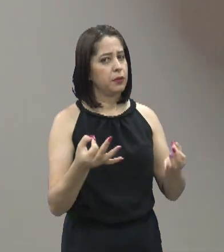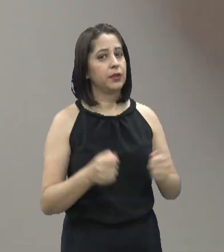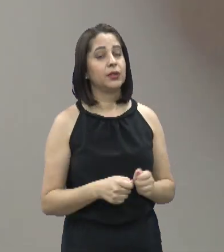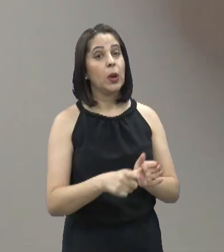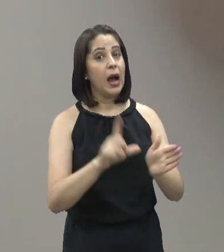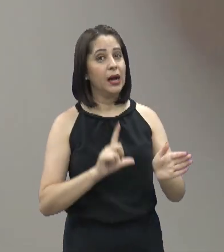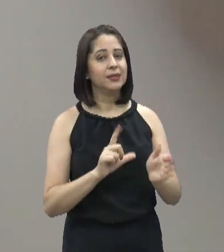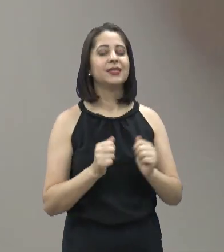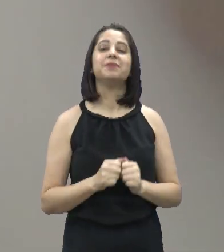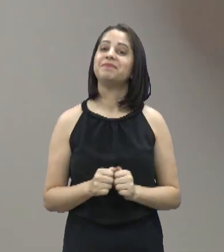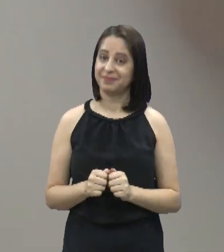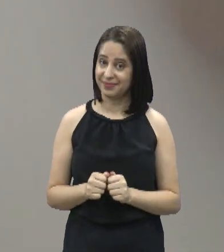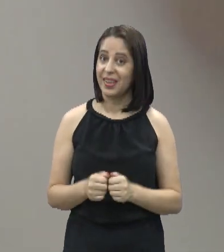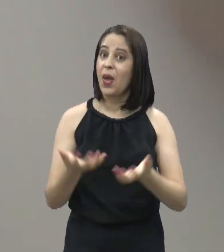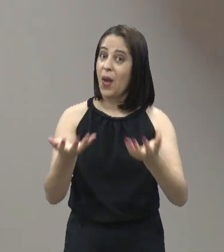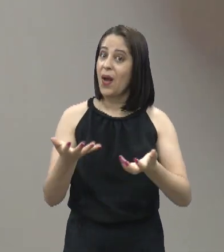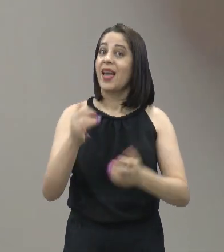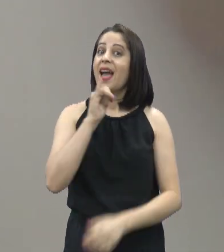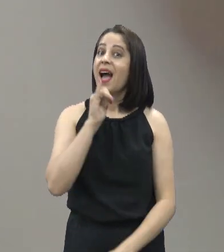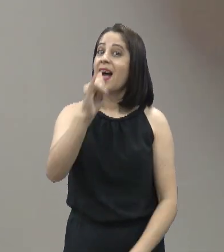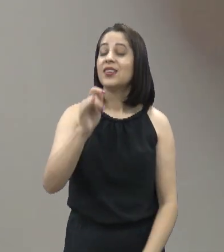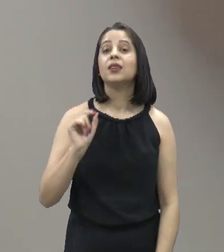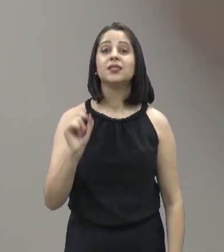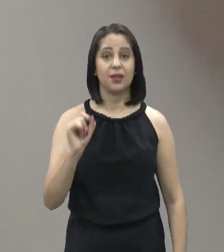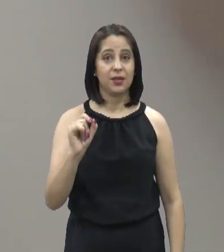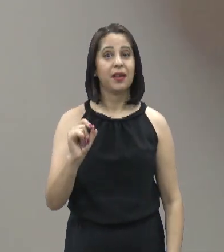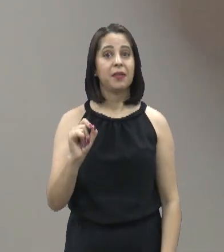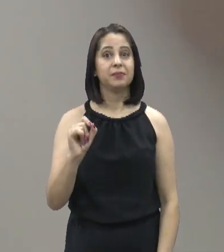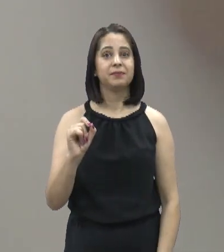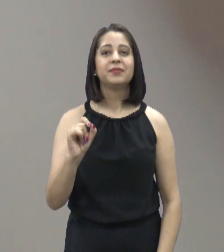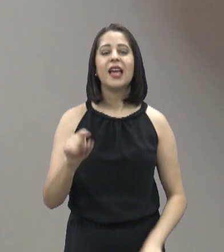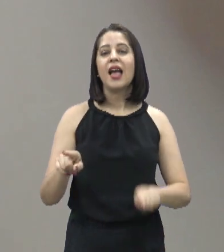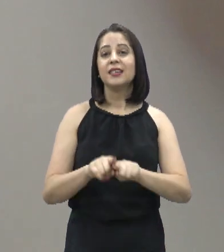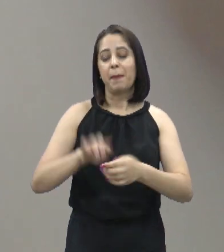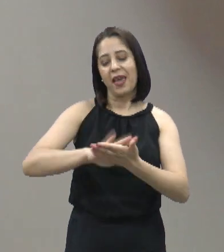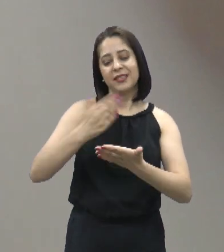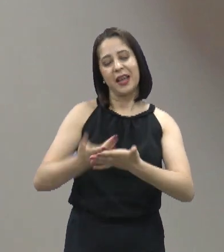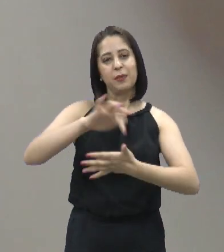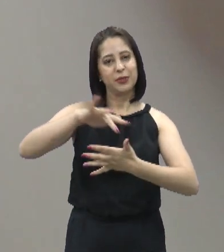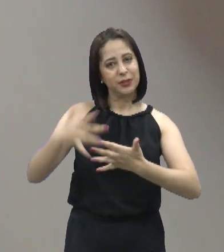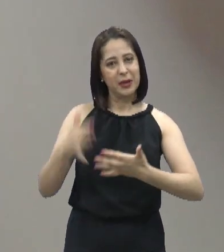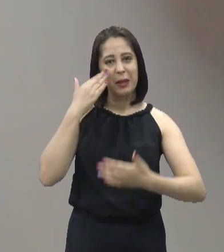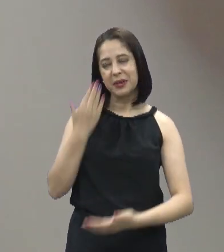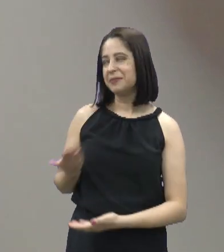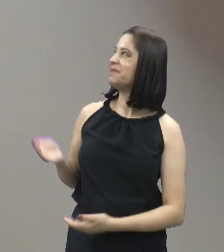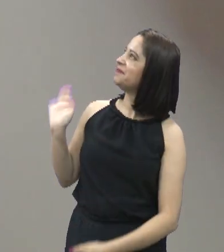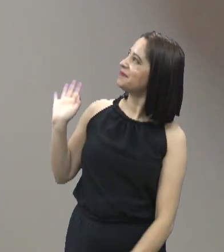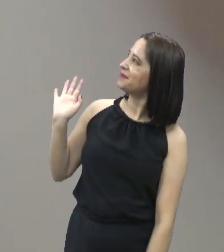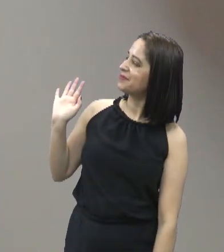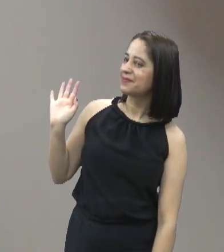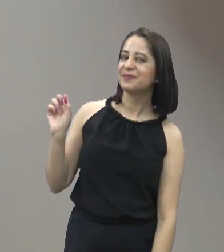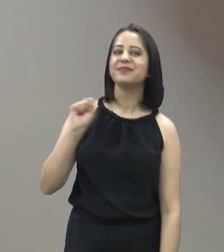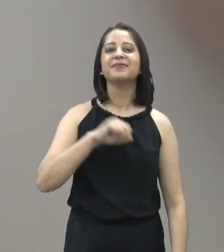aqui, eu não posso, é claro, deixar de registrar a participação também dela, Ana Furtado, que está aqui do meu